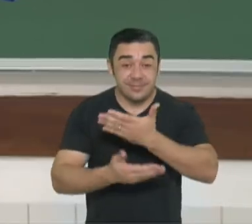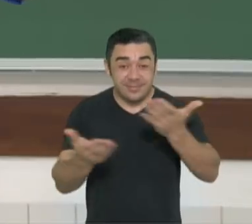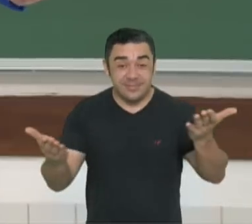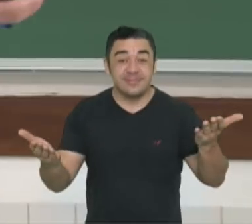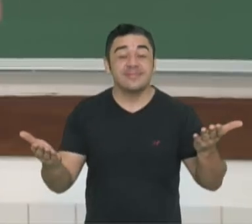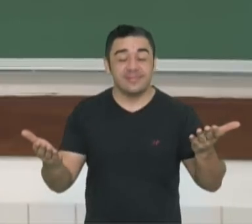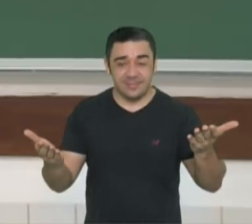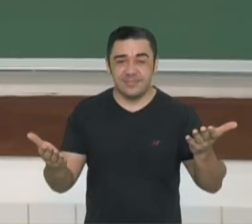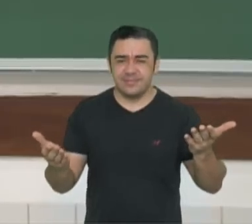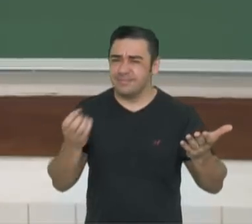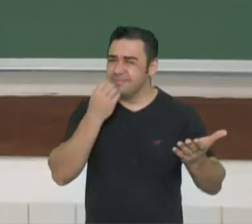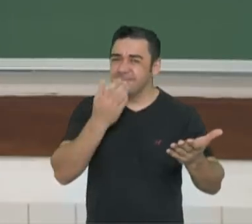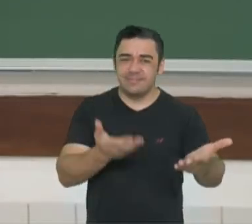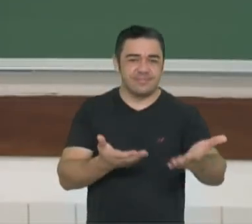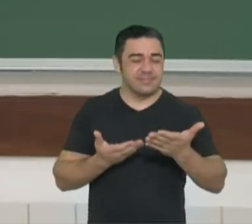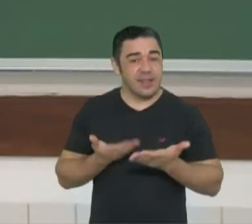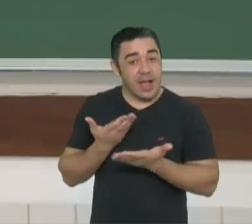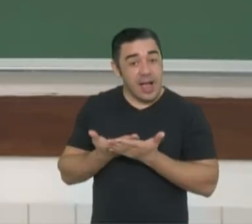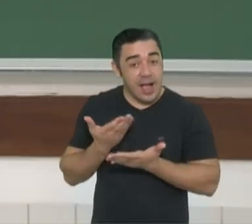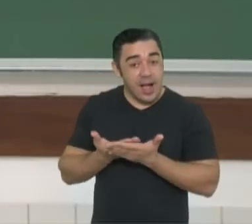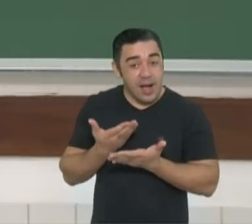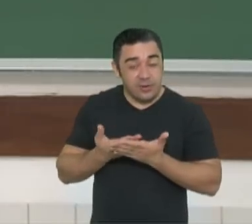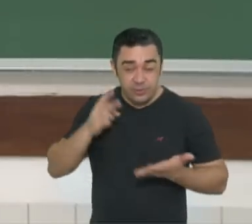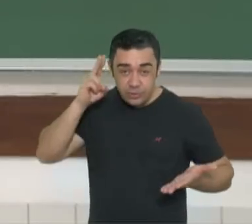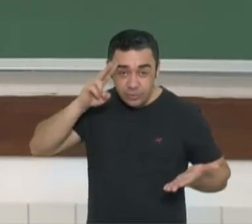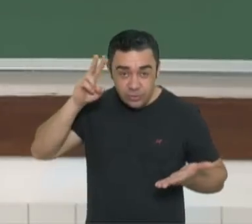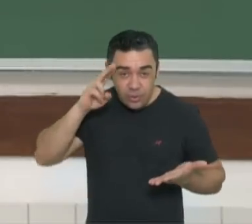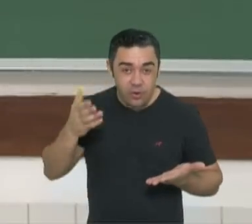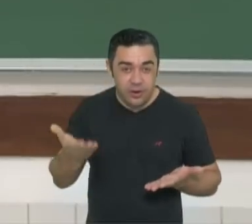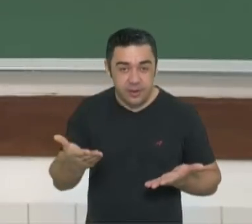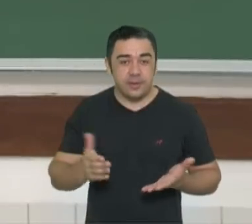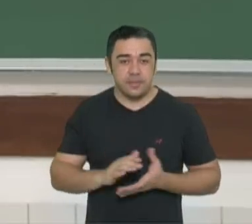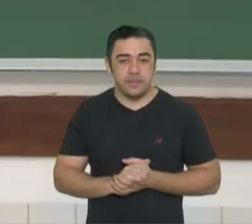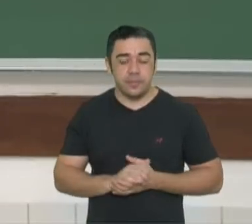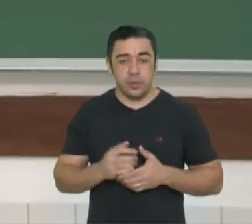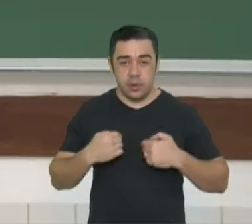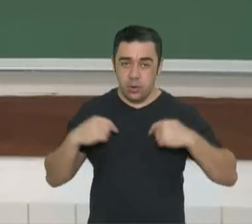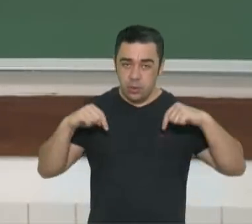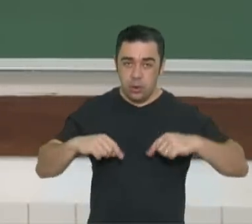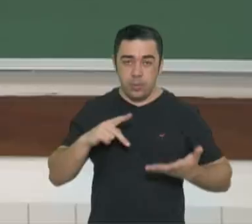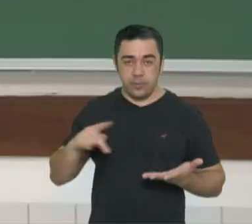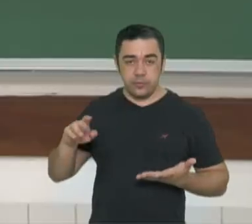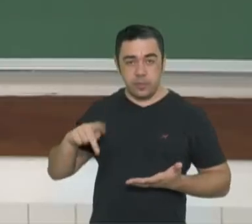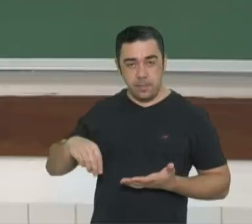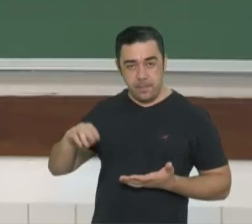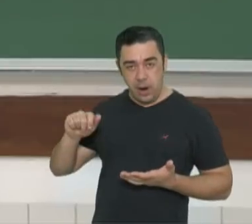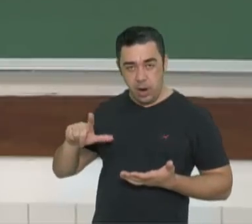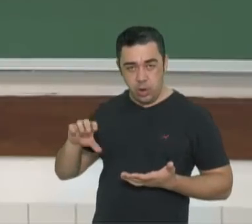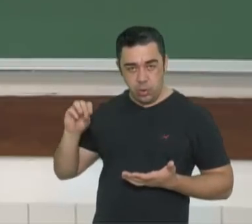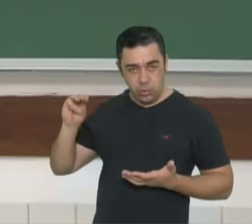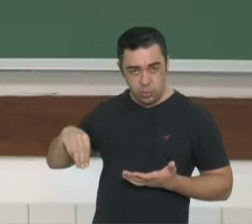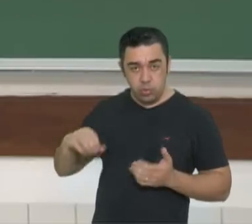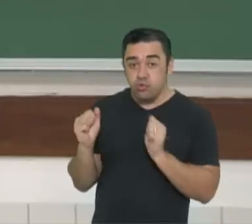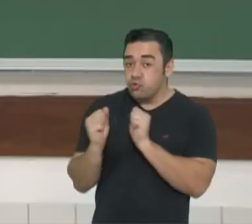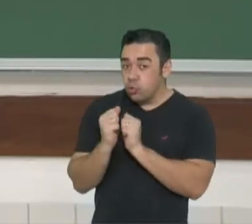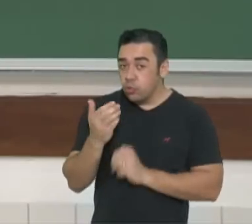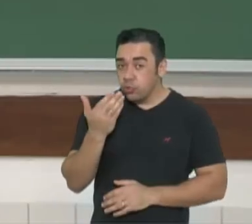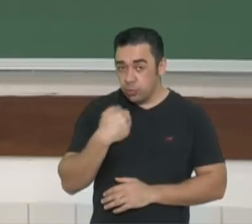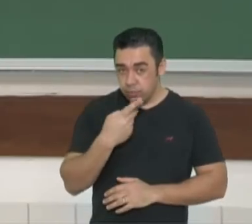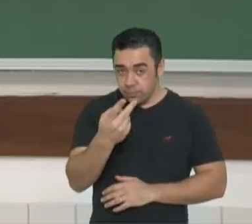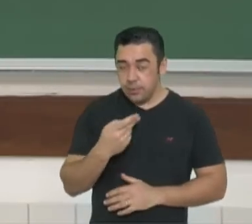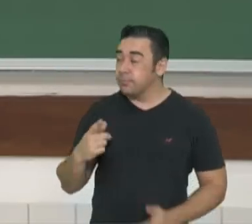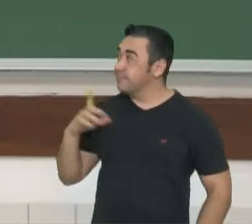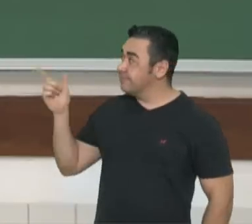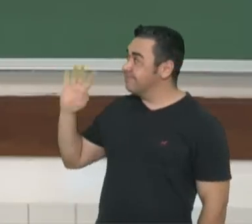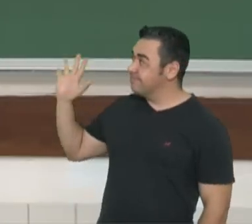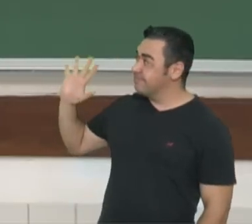Olá, povo! Bem-vindos a mais uma aula de História. Eu sou o professor Marlon, junto comigo e com vocês tá